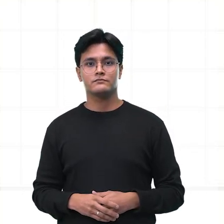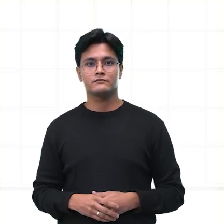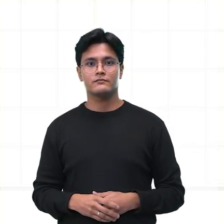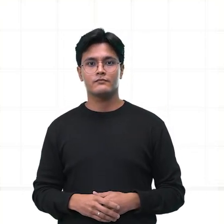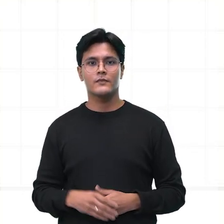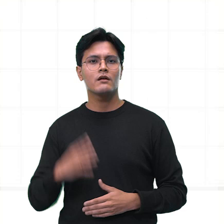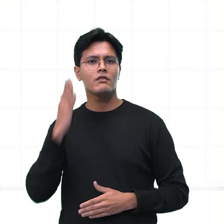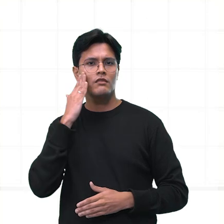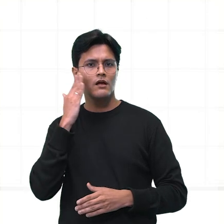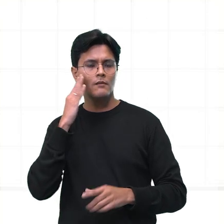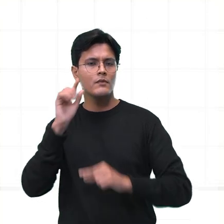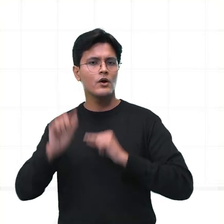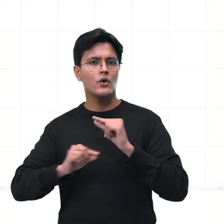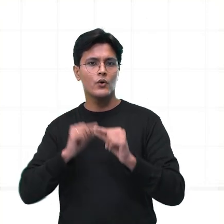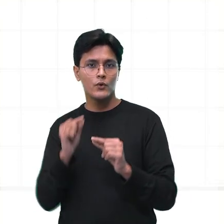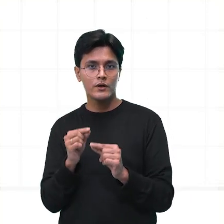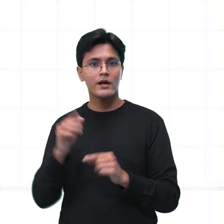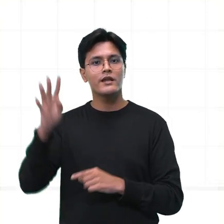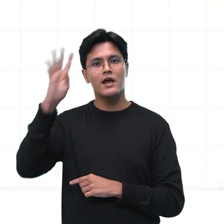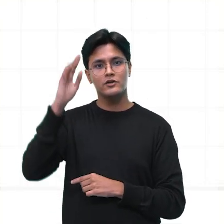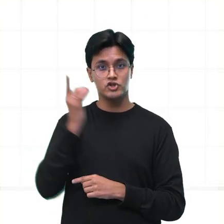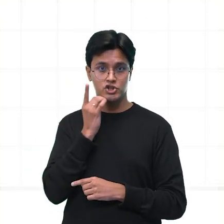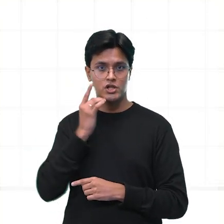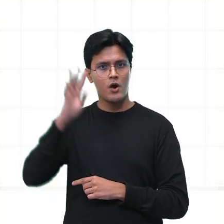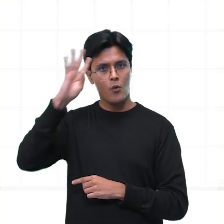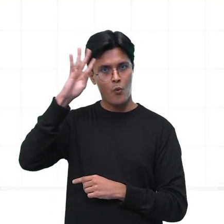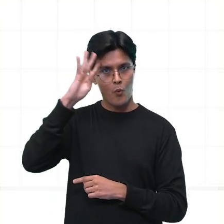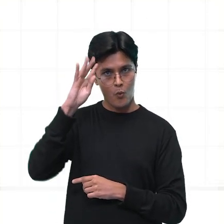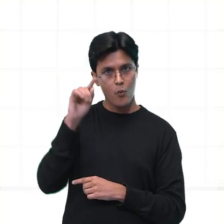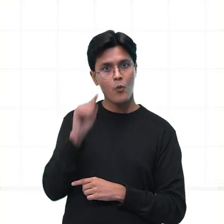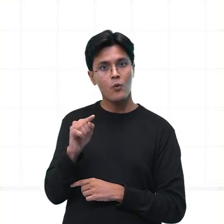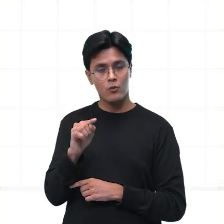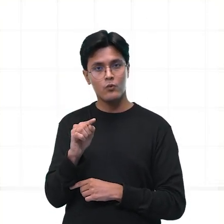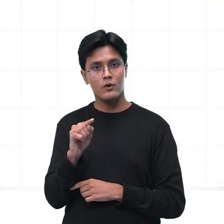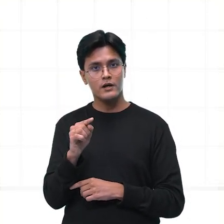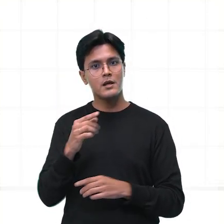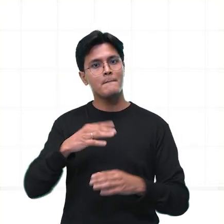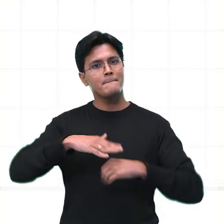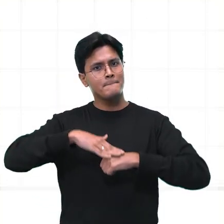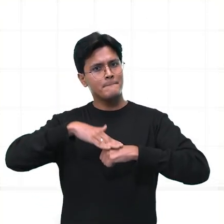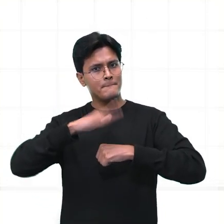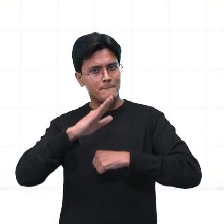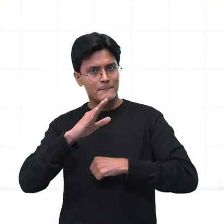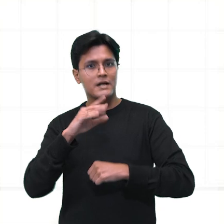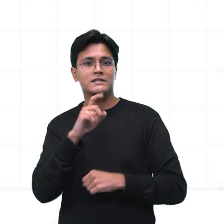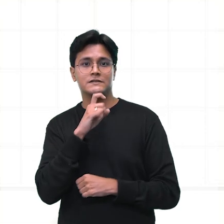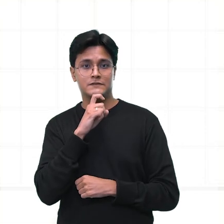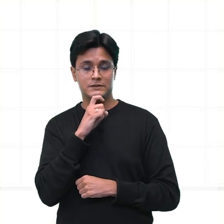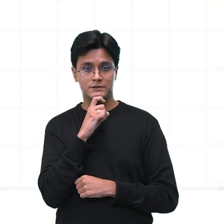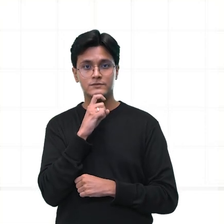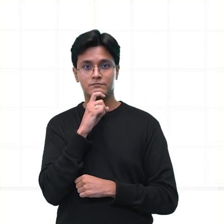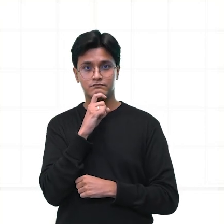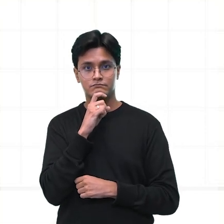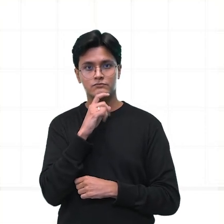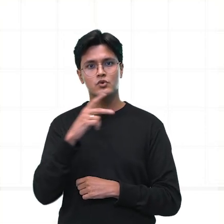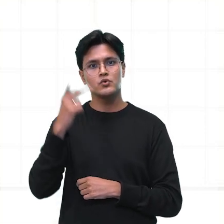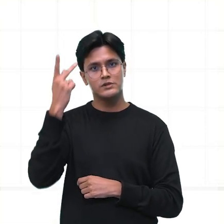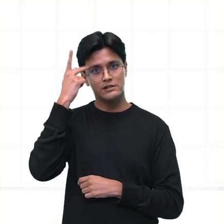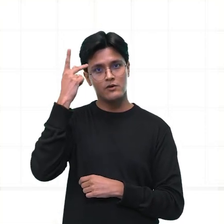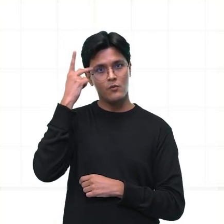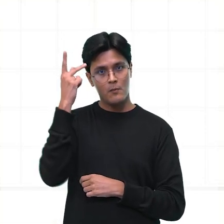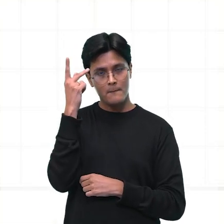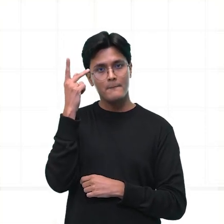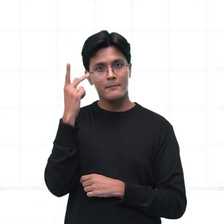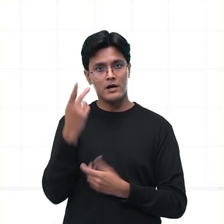mais frio nesta quarta o frio que chegou a São Paulo nesta terça terça dia 18